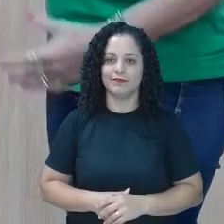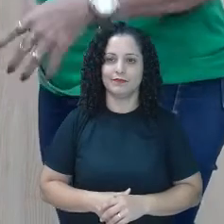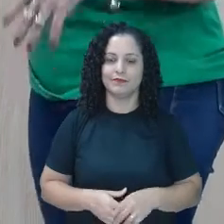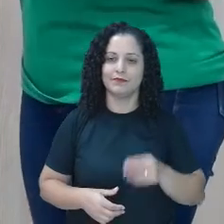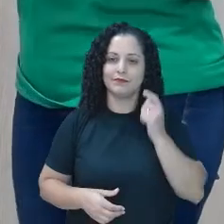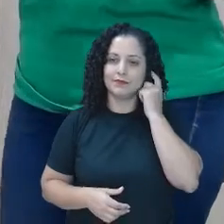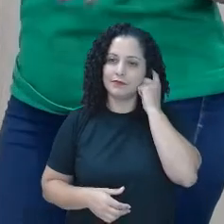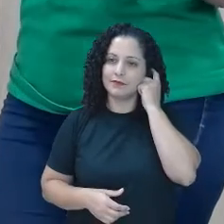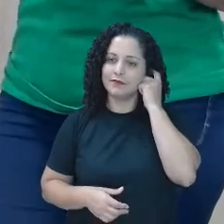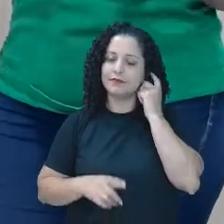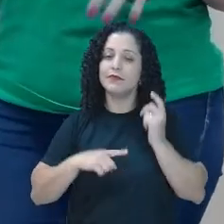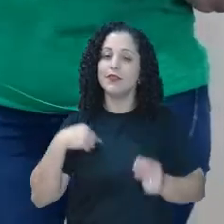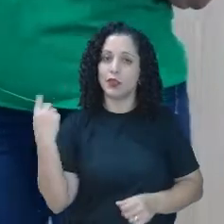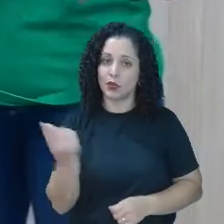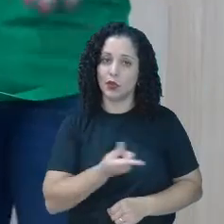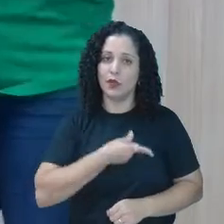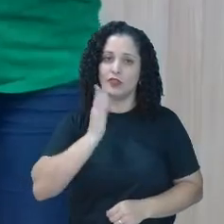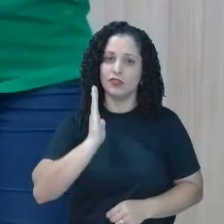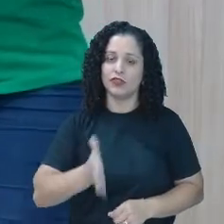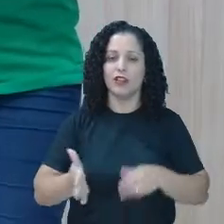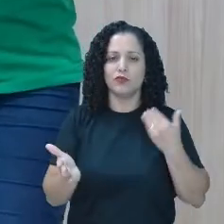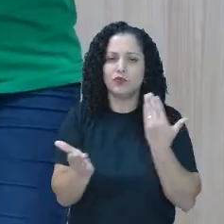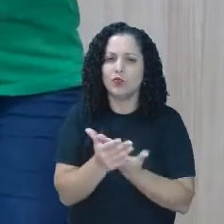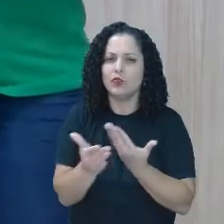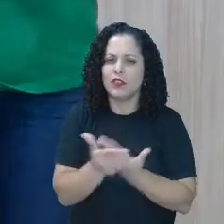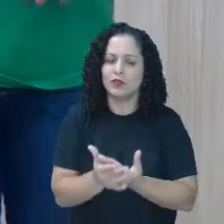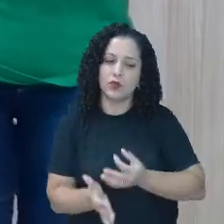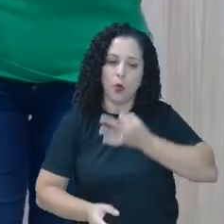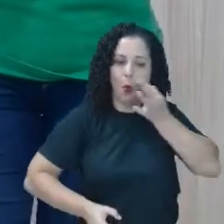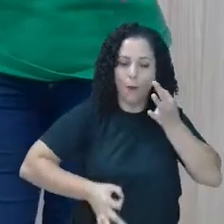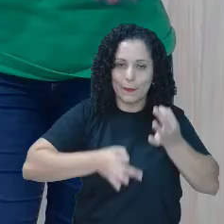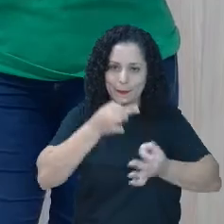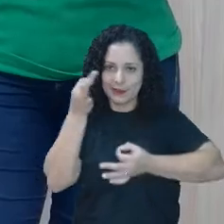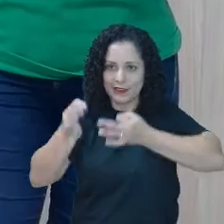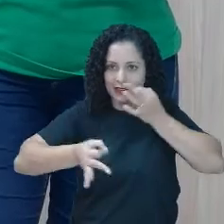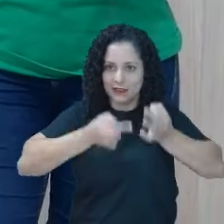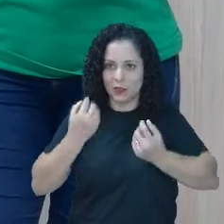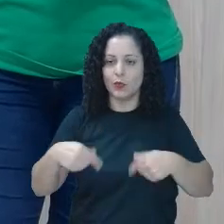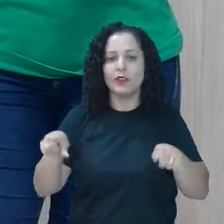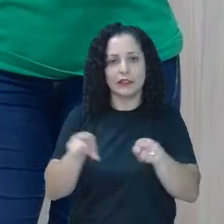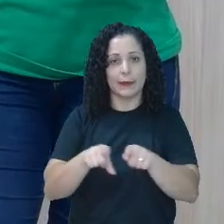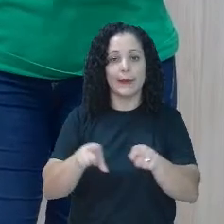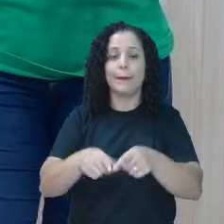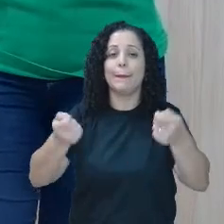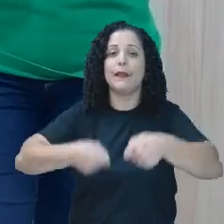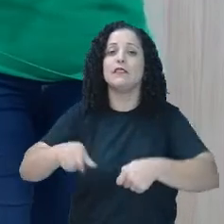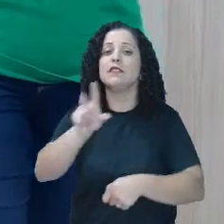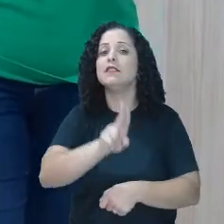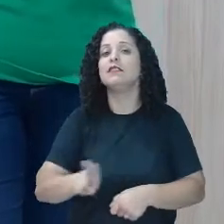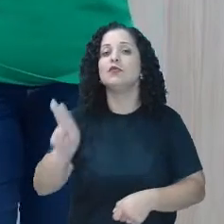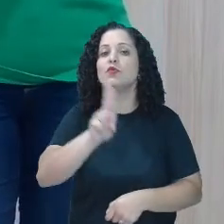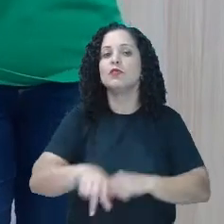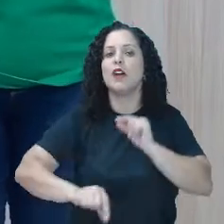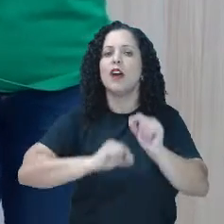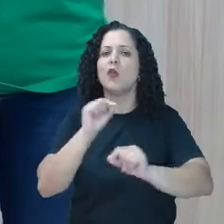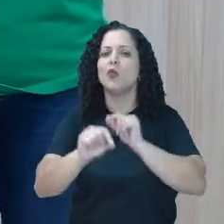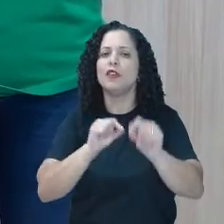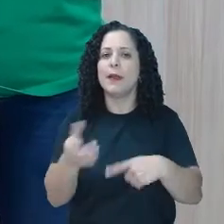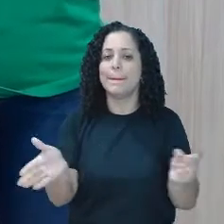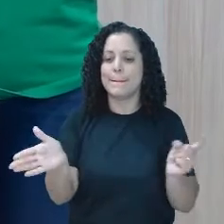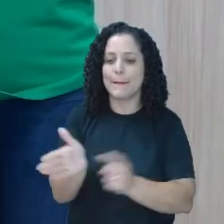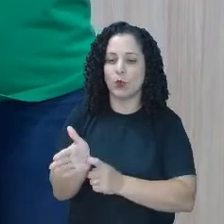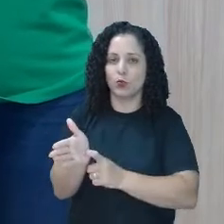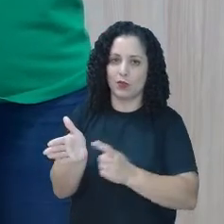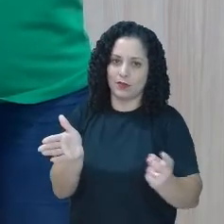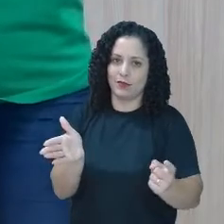Nós já vimos um pouquinho sobre argumentação. No argumentação, eu também tenho que usar o quê? Meus sinais de pontuação,